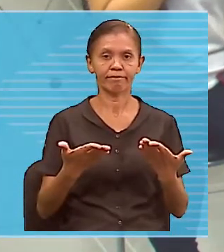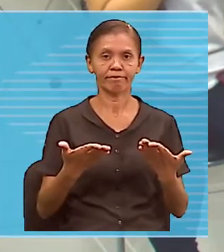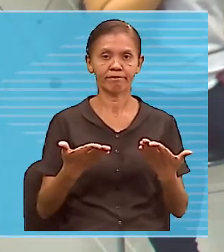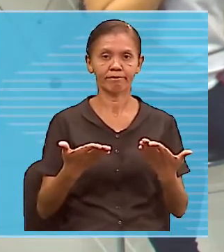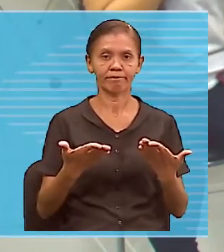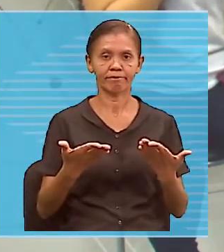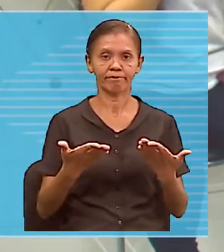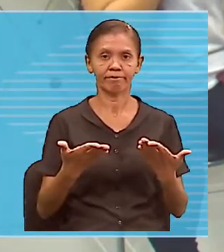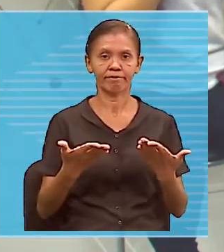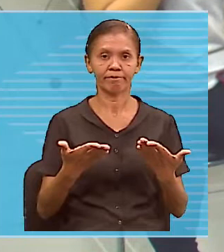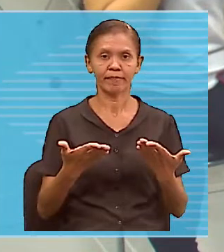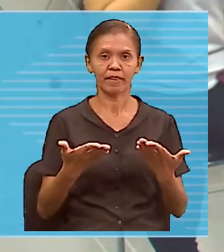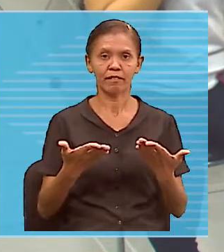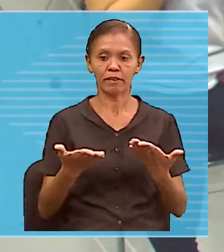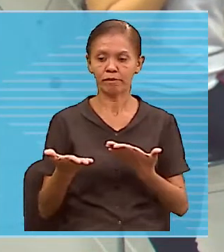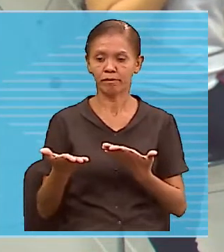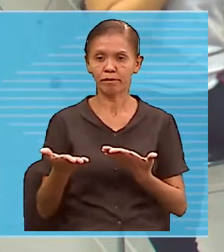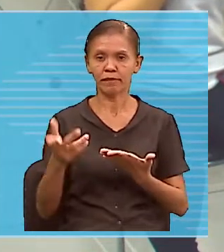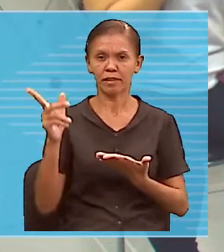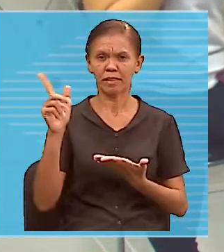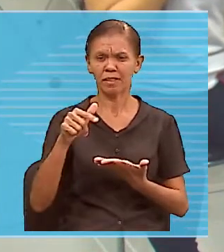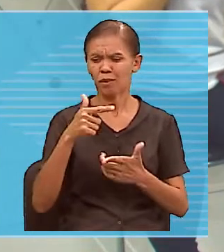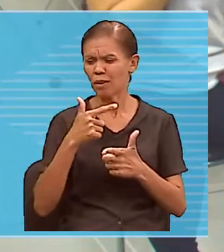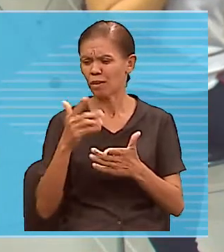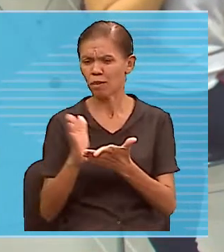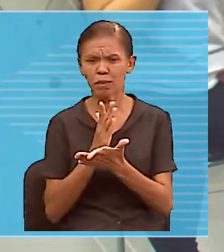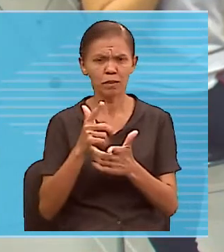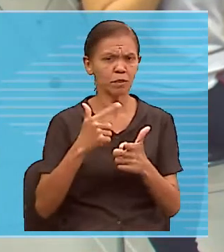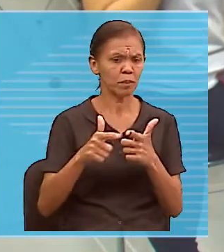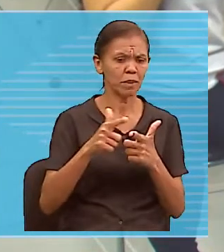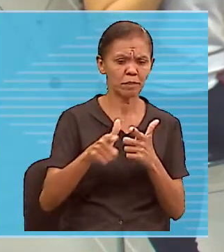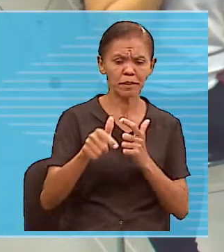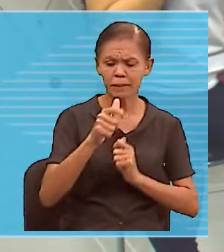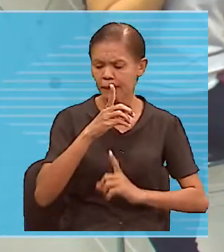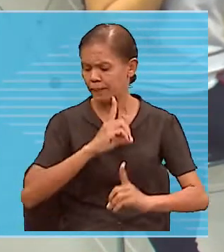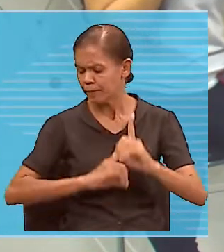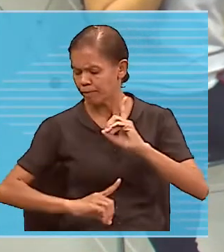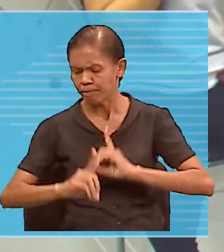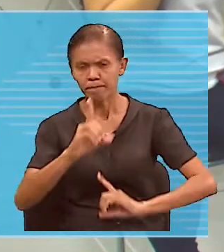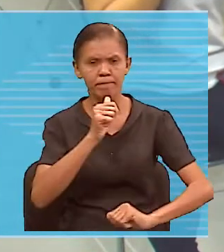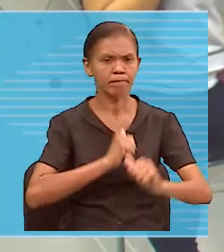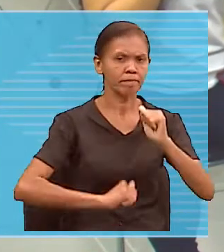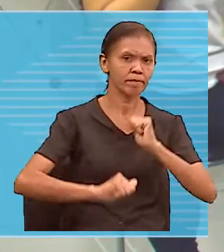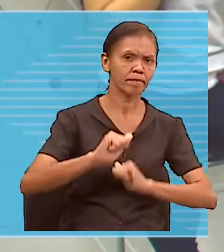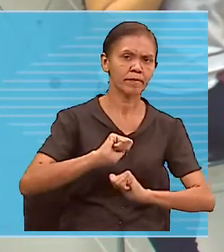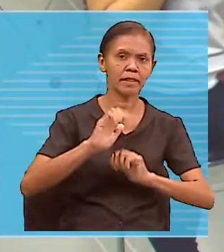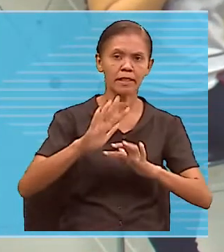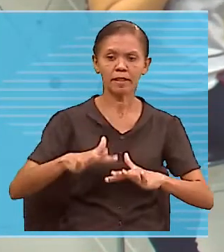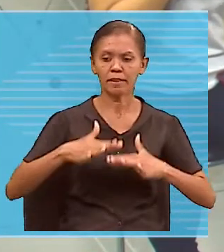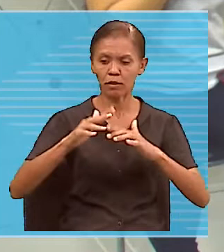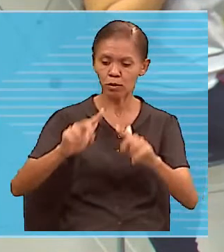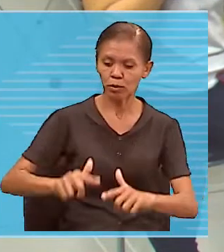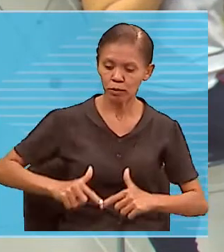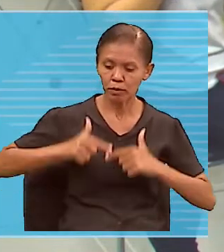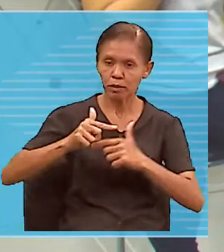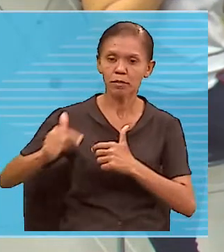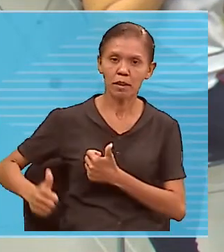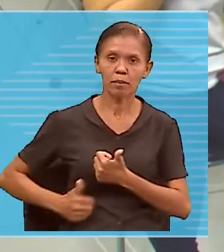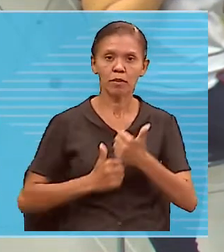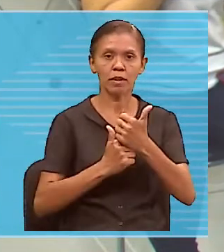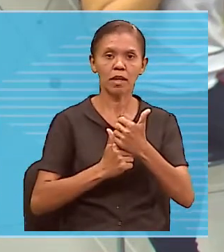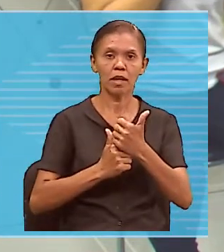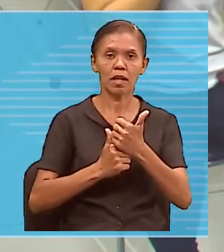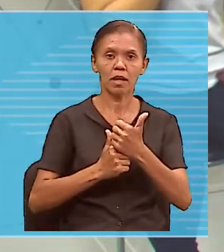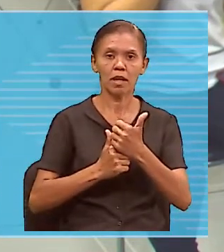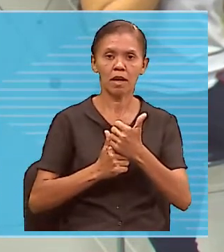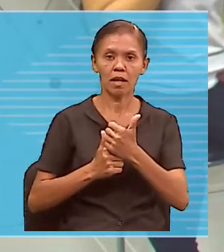que atualmente vem convivendo com depressões, ansiedades e tudo mais. Então a gente busca trazer palavras de ânimo, palavras de